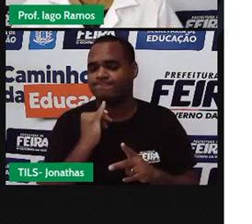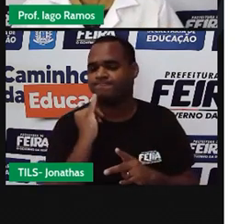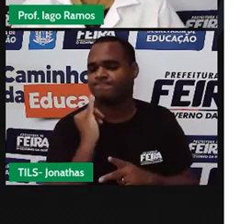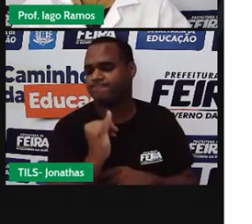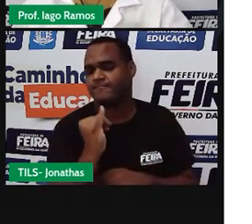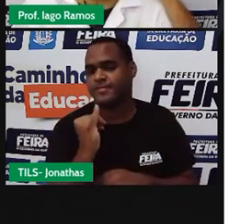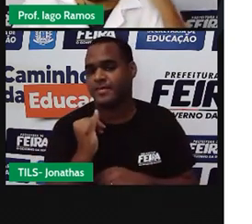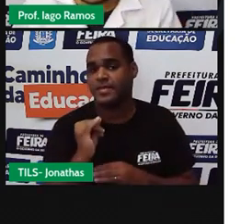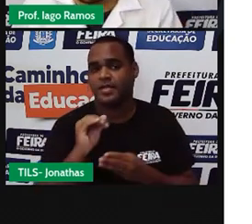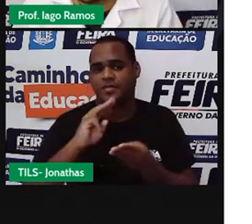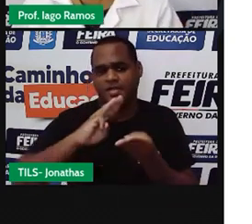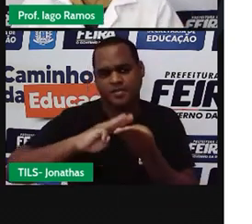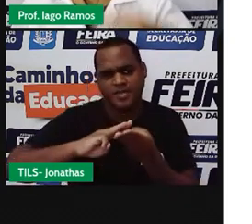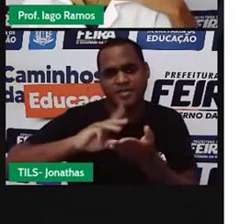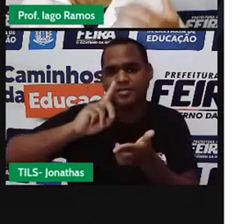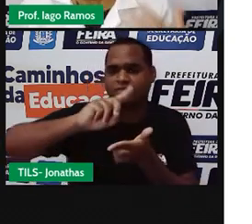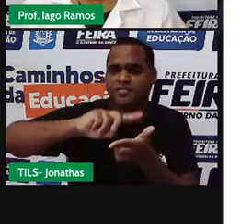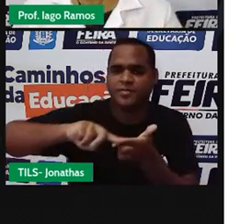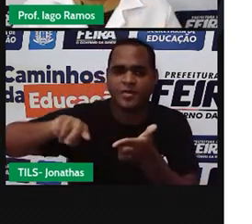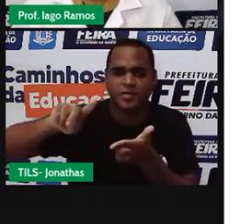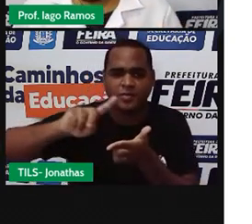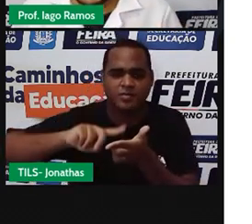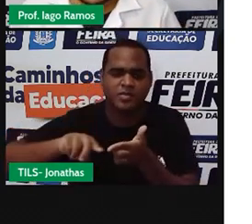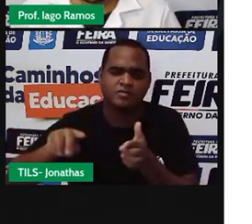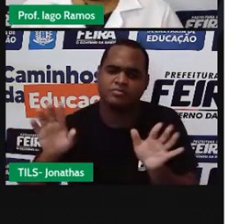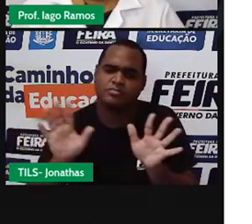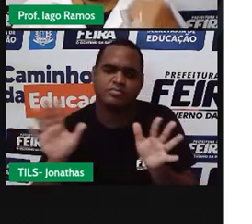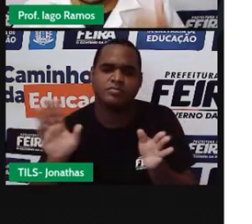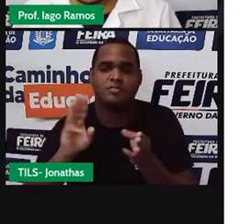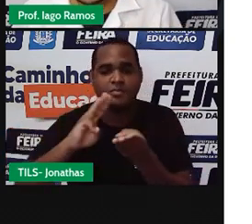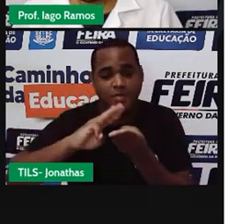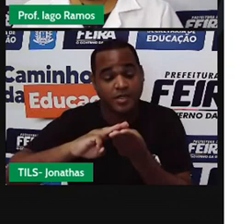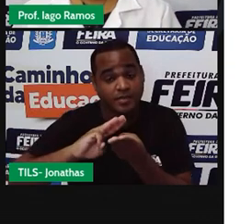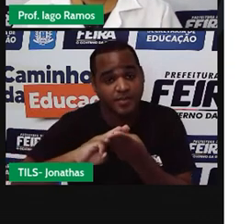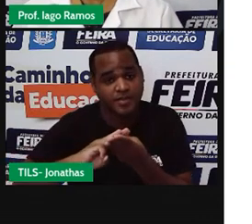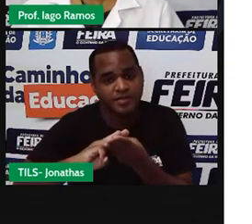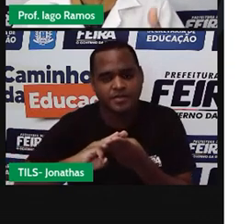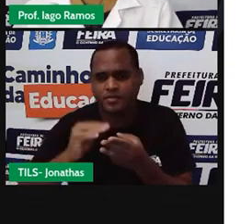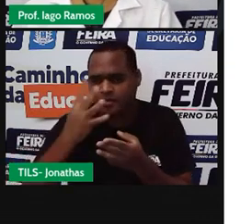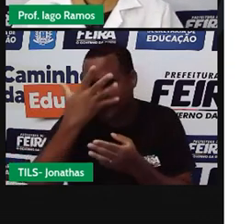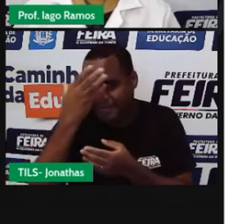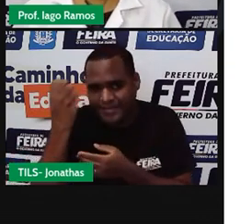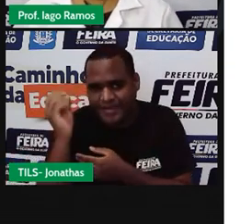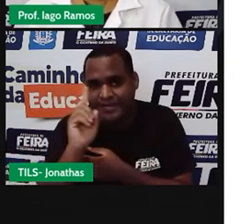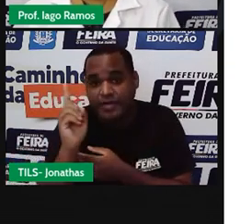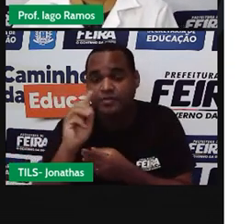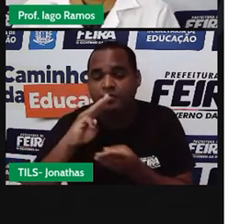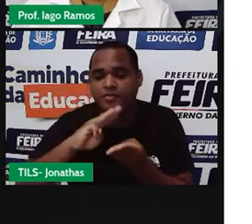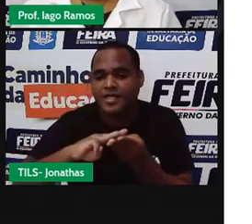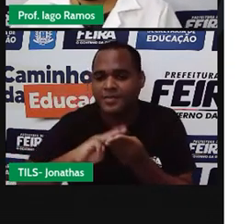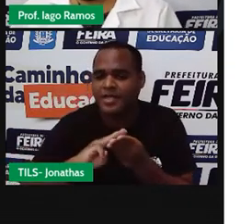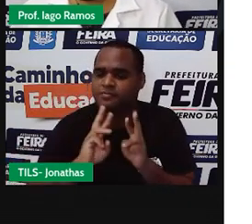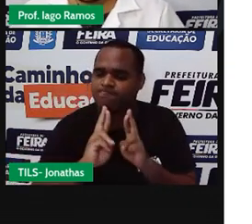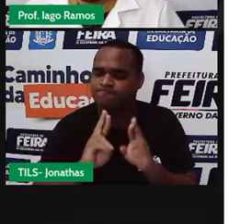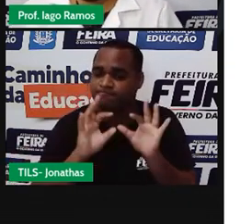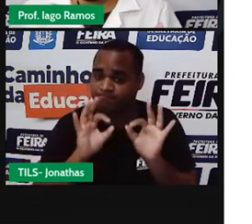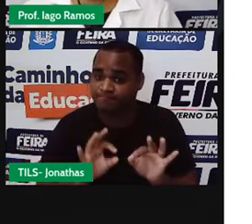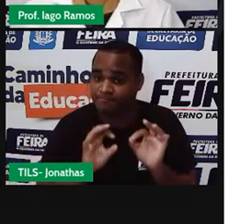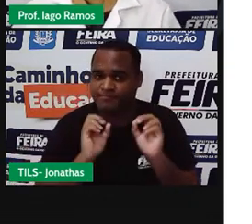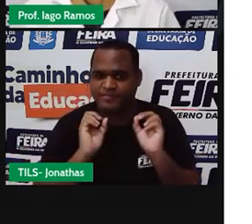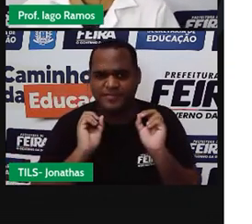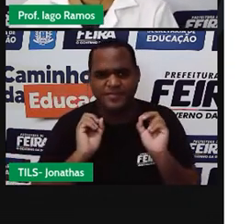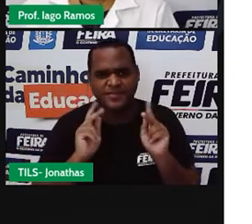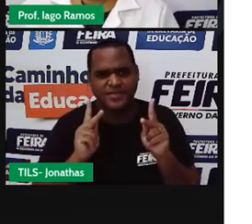esqueça Tá matemática não é problema esquece a matemática é solução Tá bom